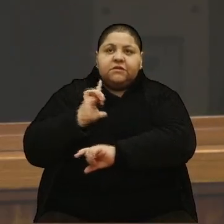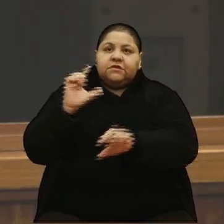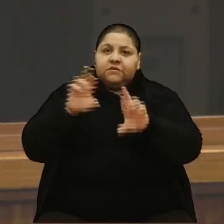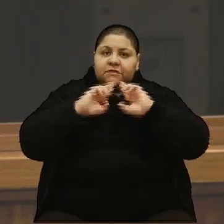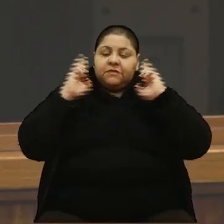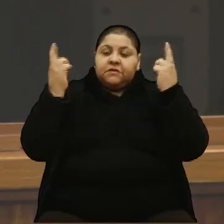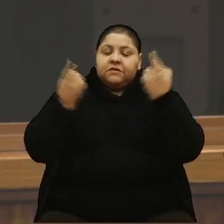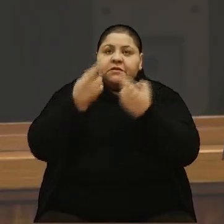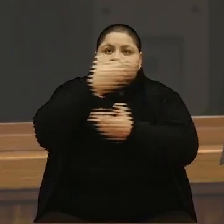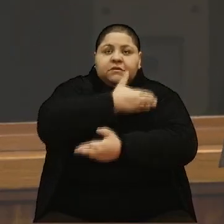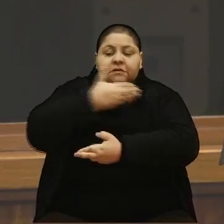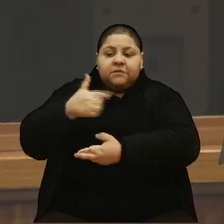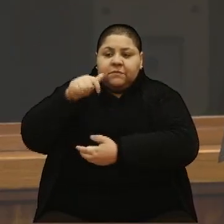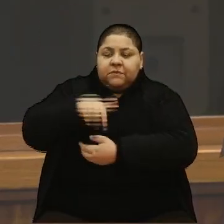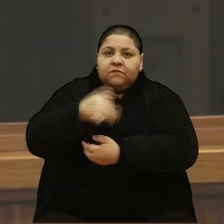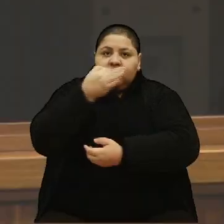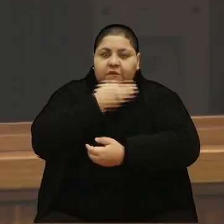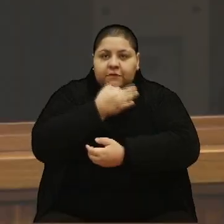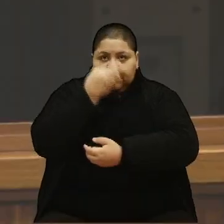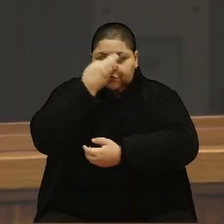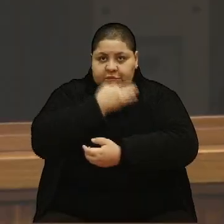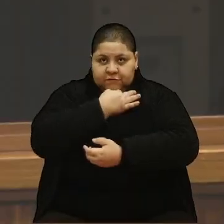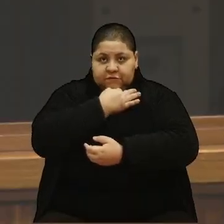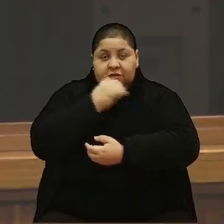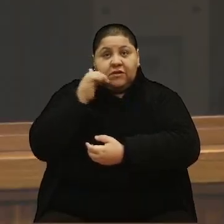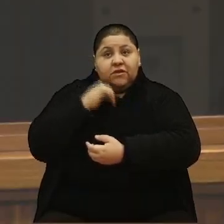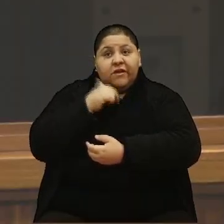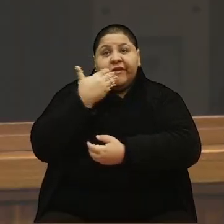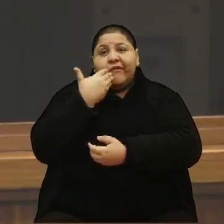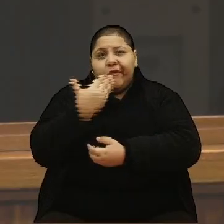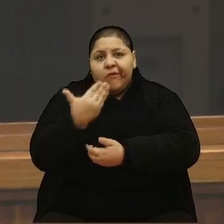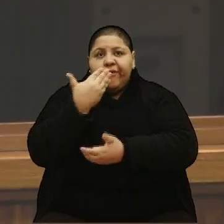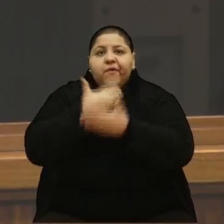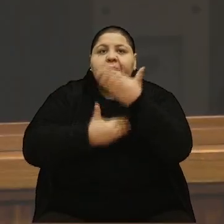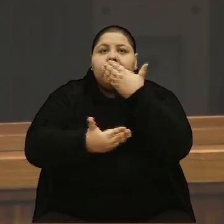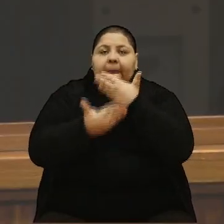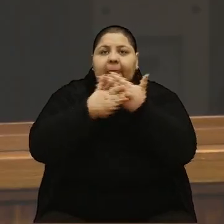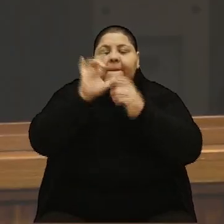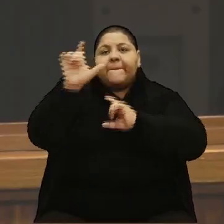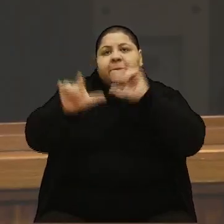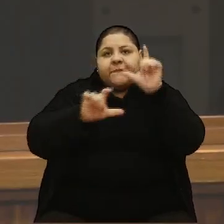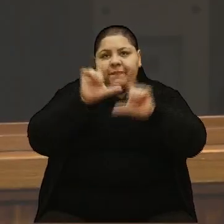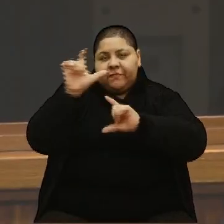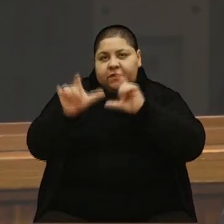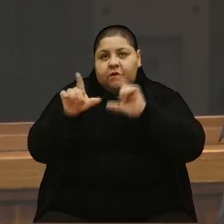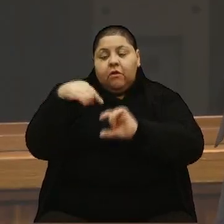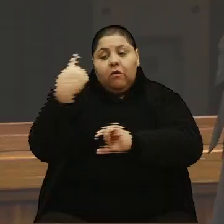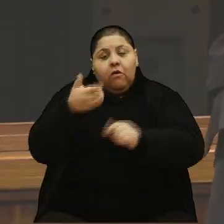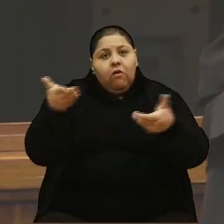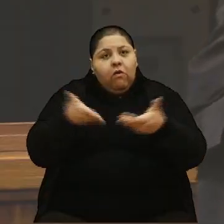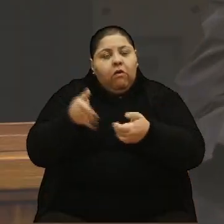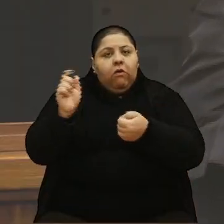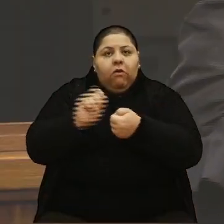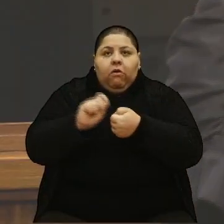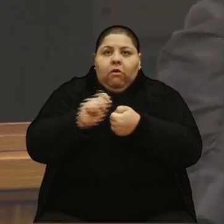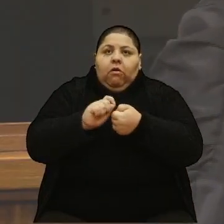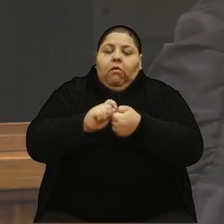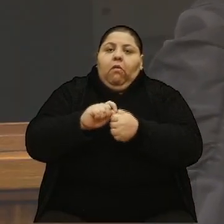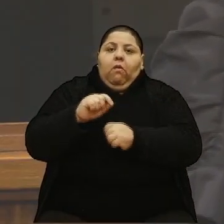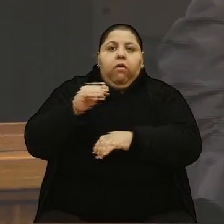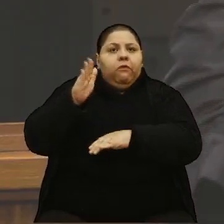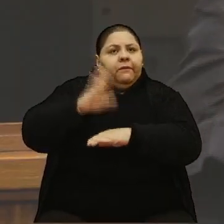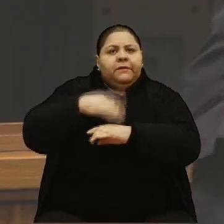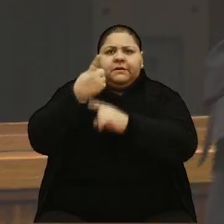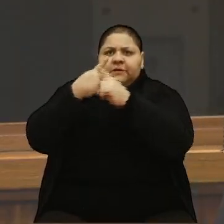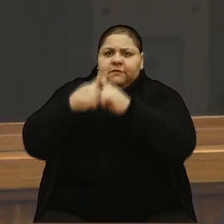audiência pública aqui em Caxias e eu solicito a todas as pessoas, e nós já fizemos mais de uma vez esse